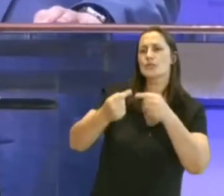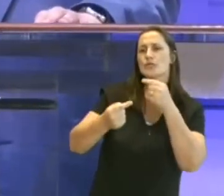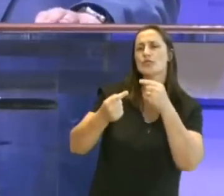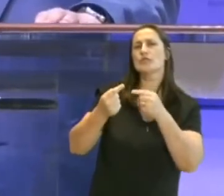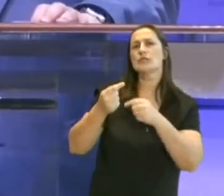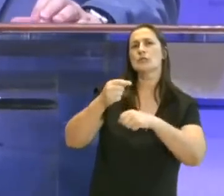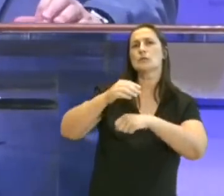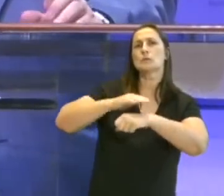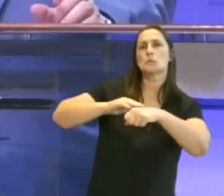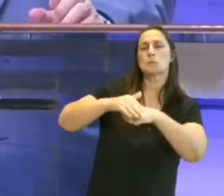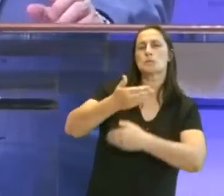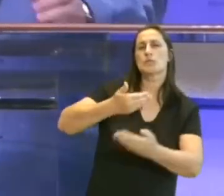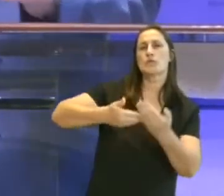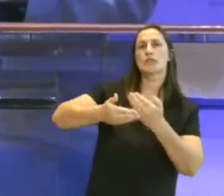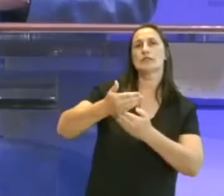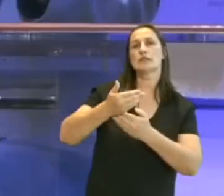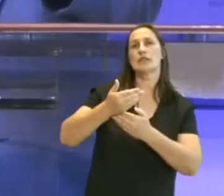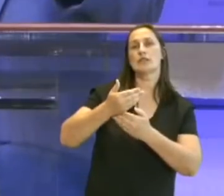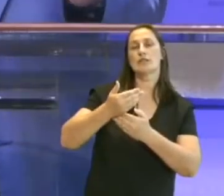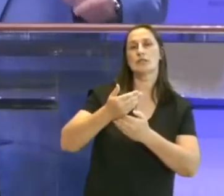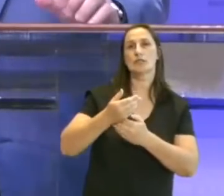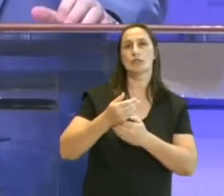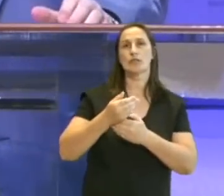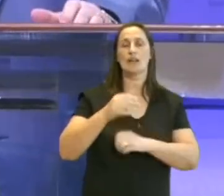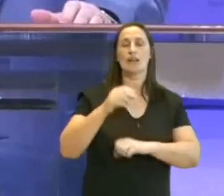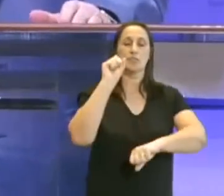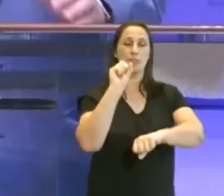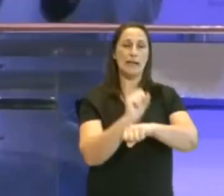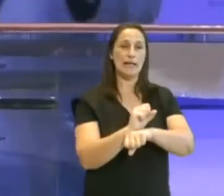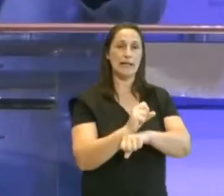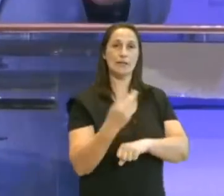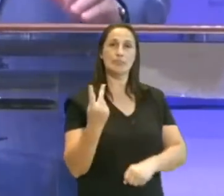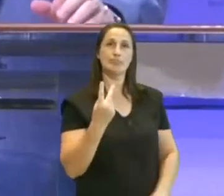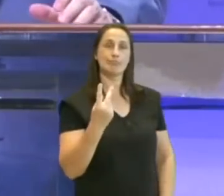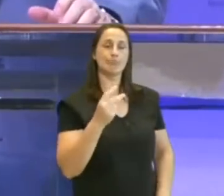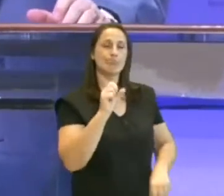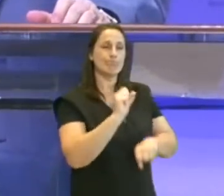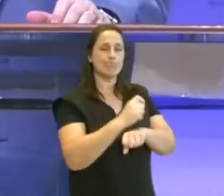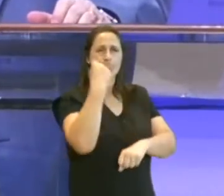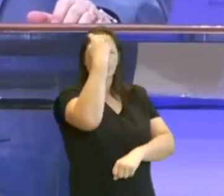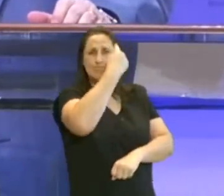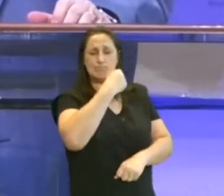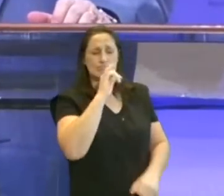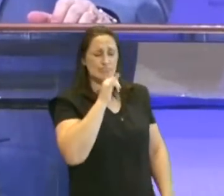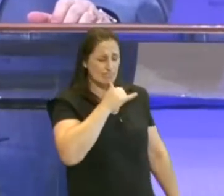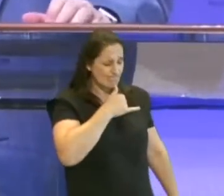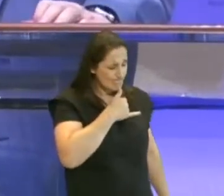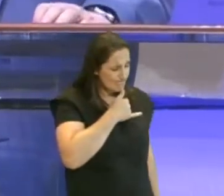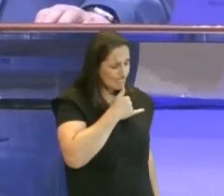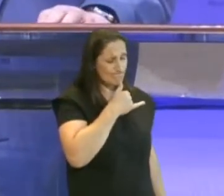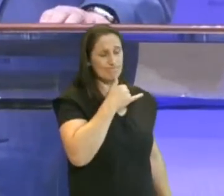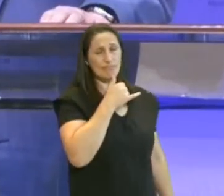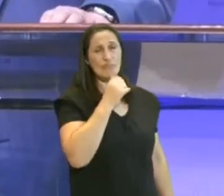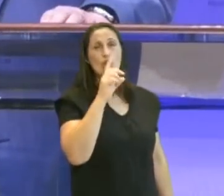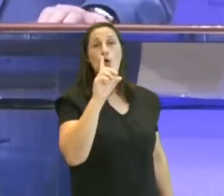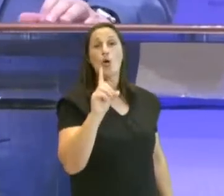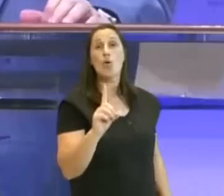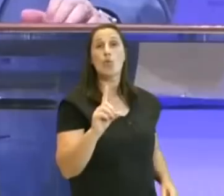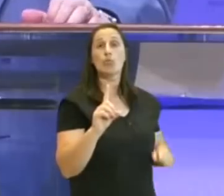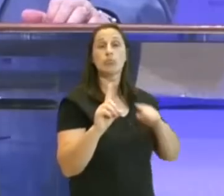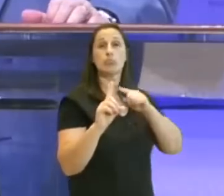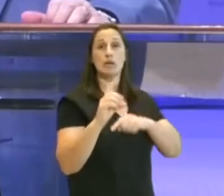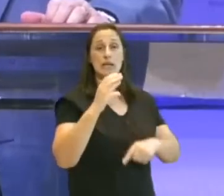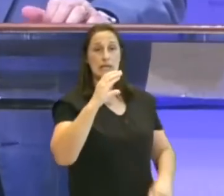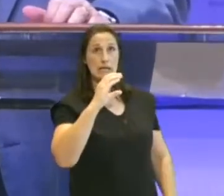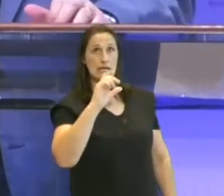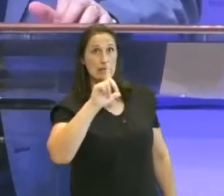E eles pararam com o rosto entristecidos, com os rostos entristecidos. E um deles, chamado